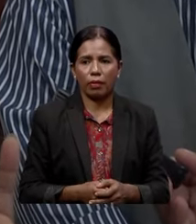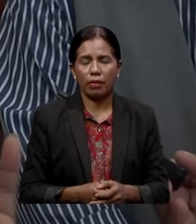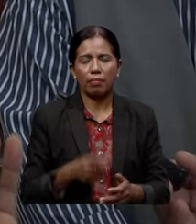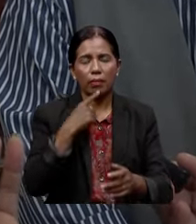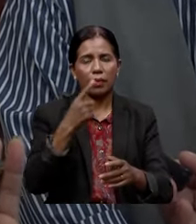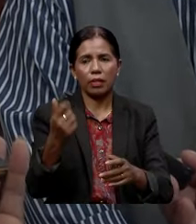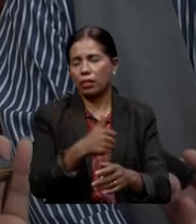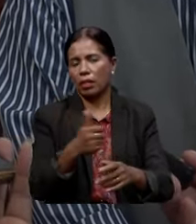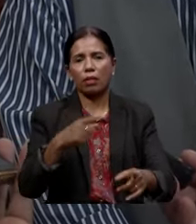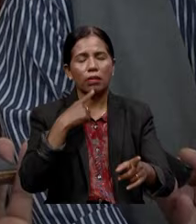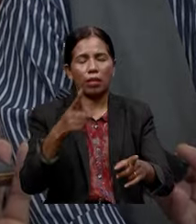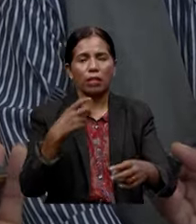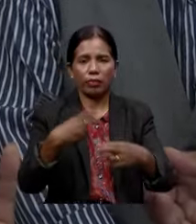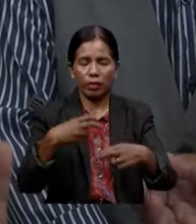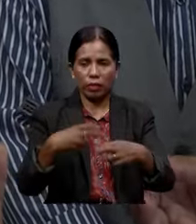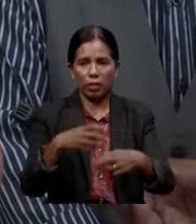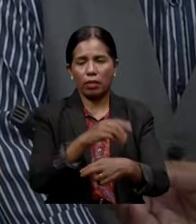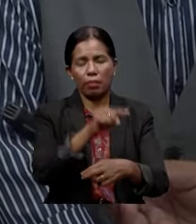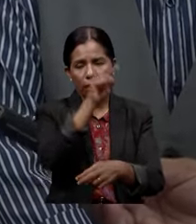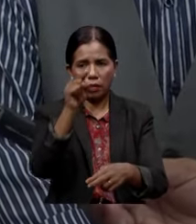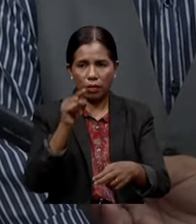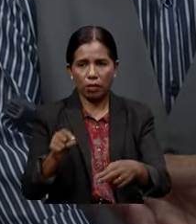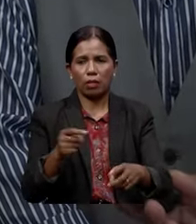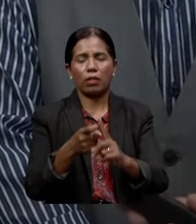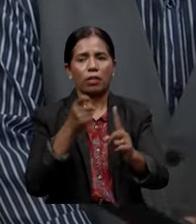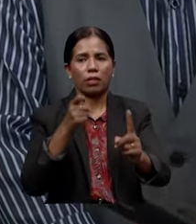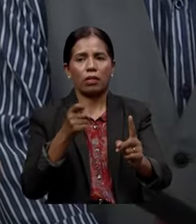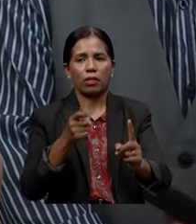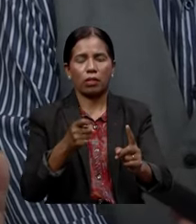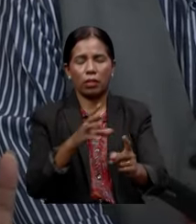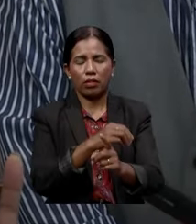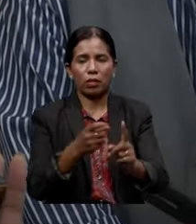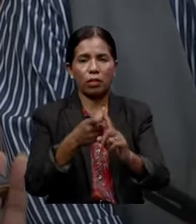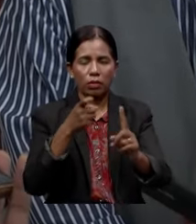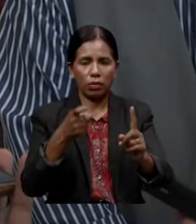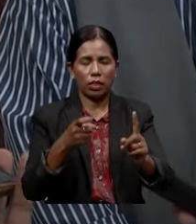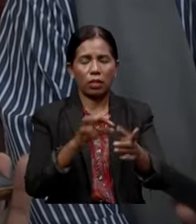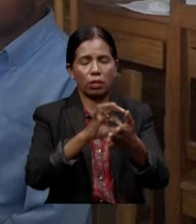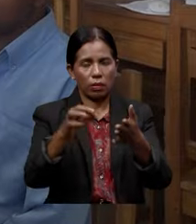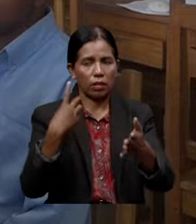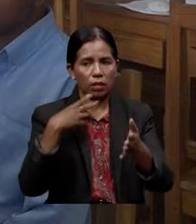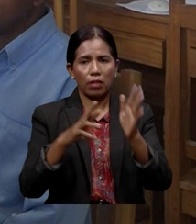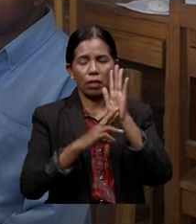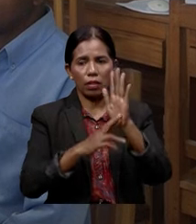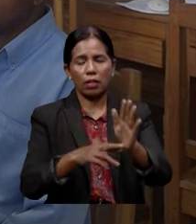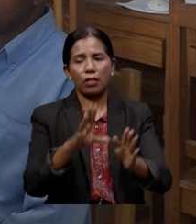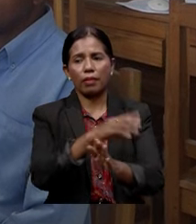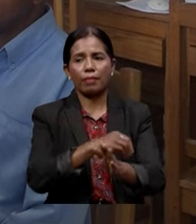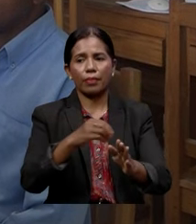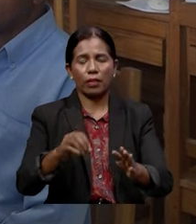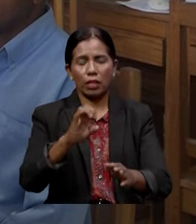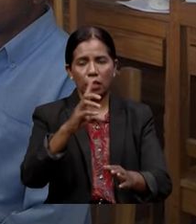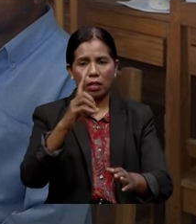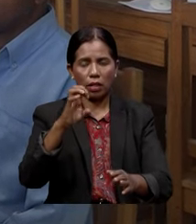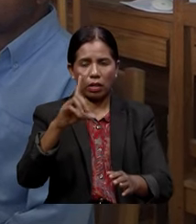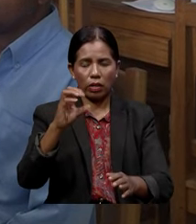de perguntas difíceis, mas lá. Perguntas, né? Liu-se termos de referência. Representante candidato guarda prisional